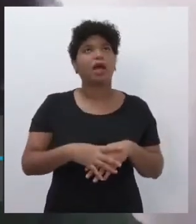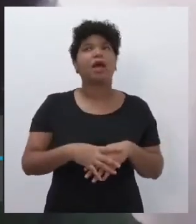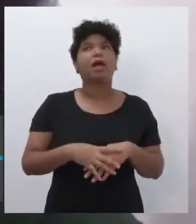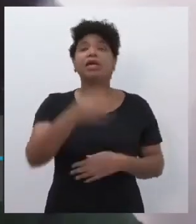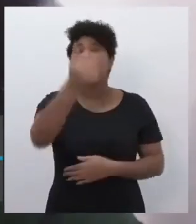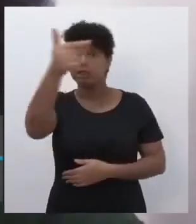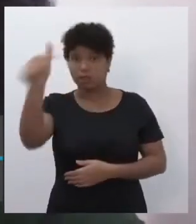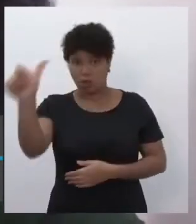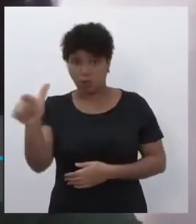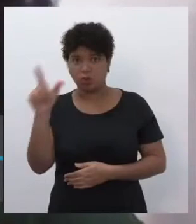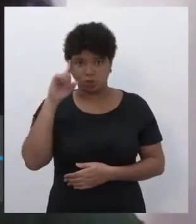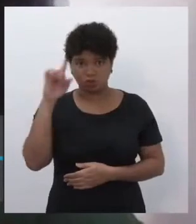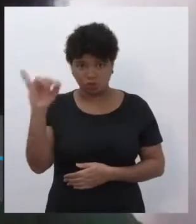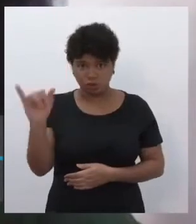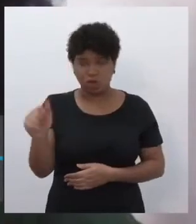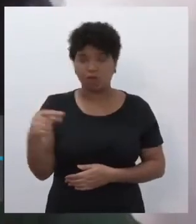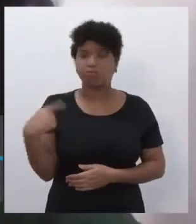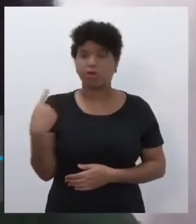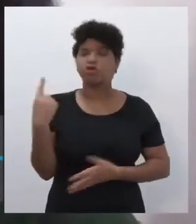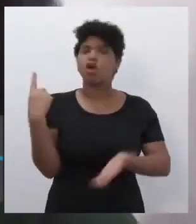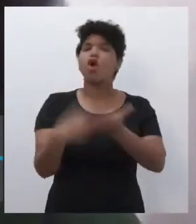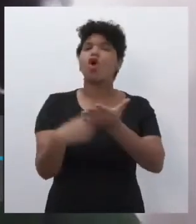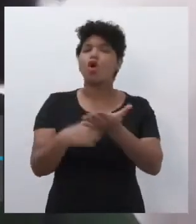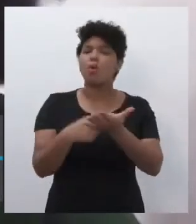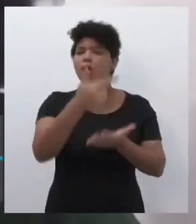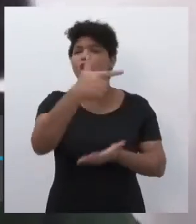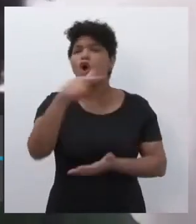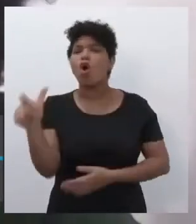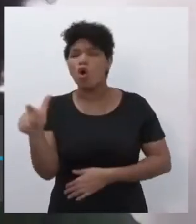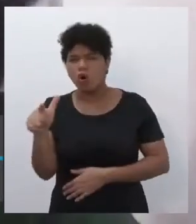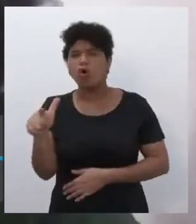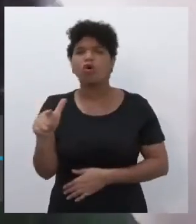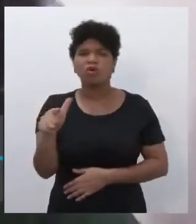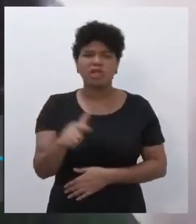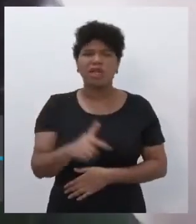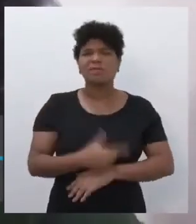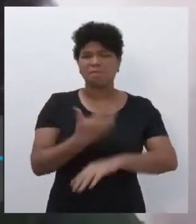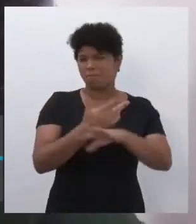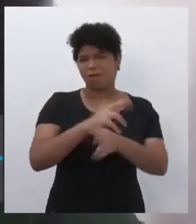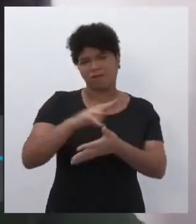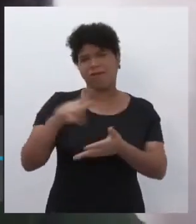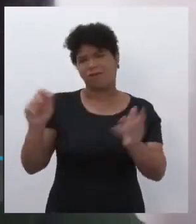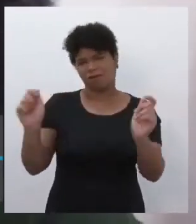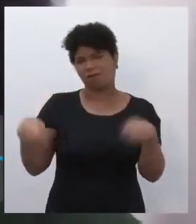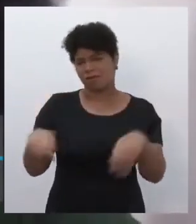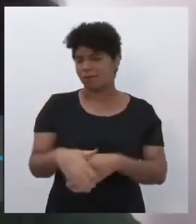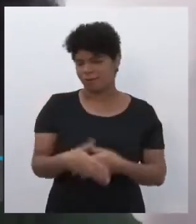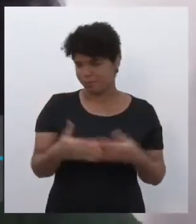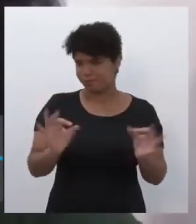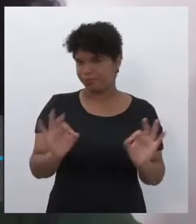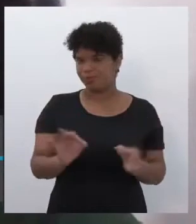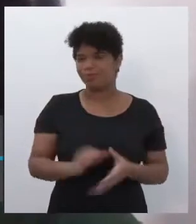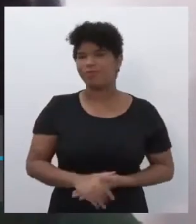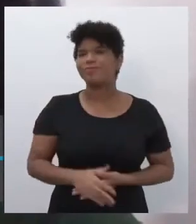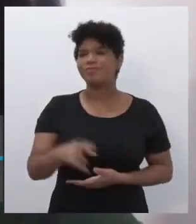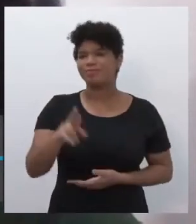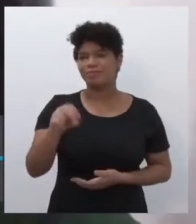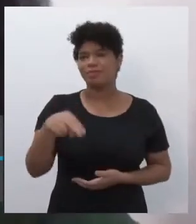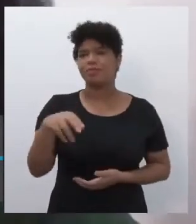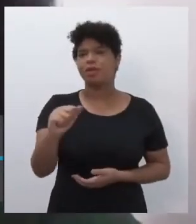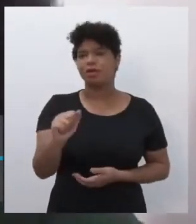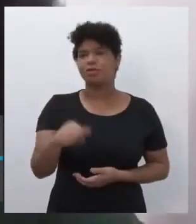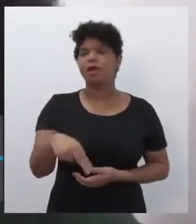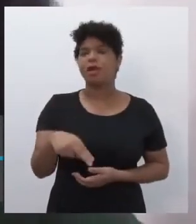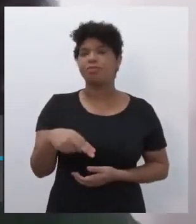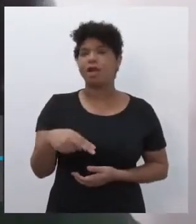segundo momento, nós daremos continuidade olhando para os outros componentes da área. Então, Renan, vamos falar sobre